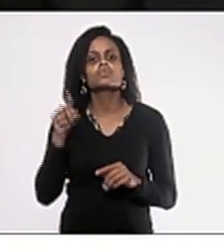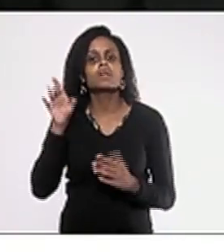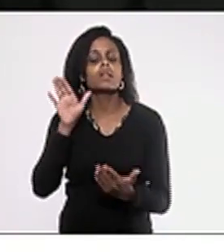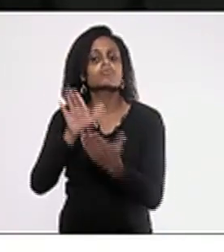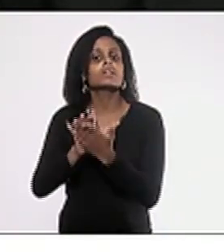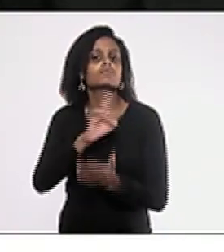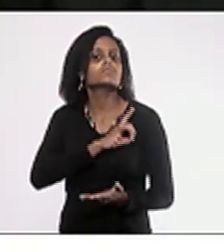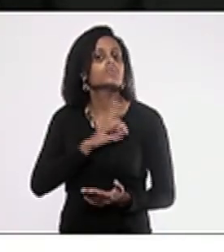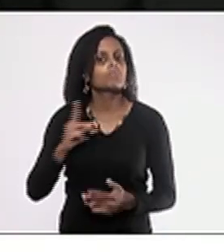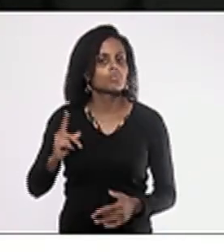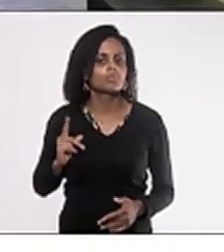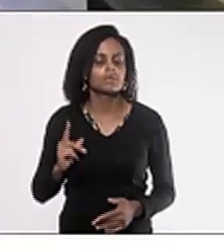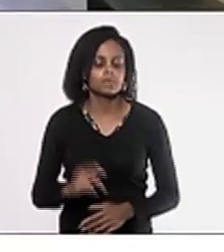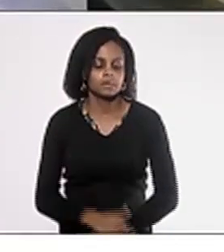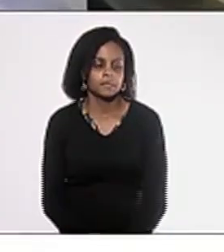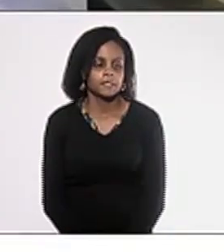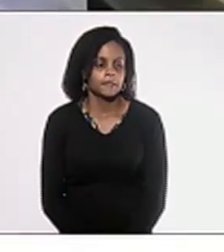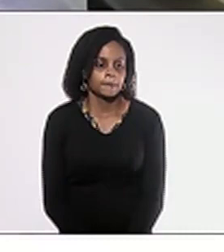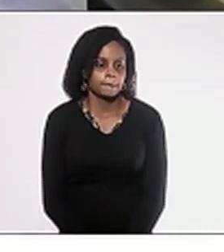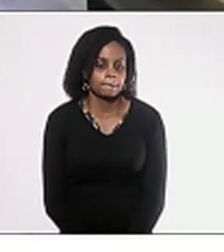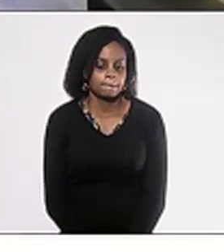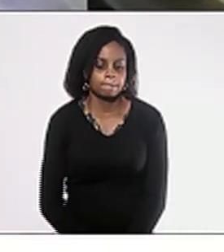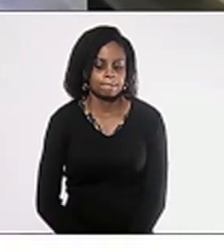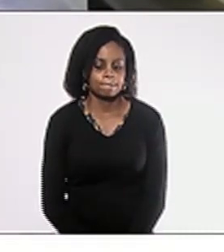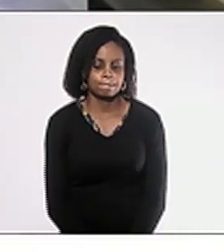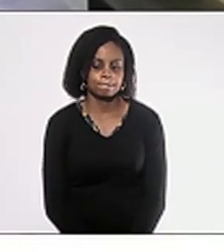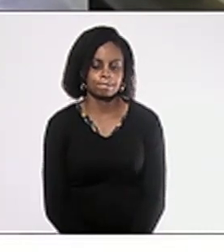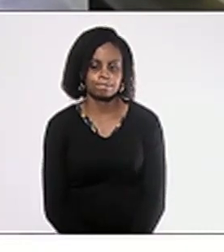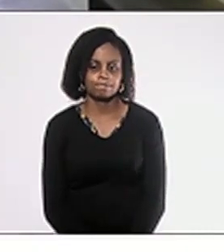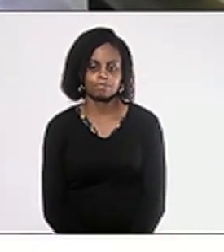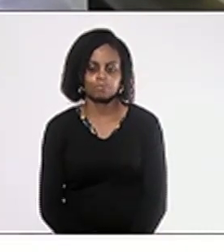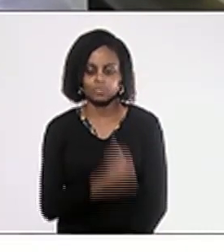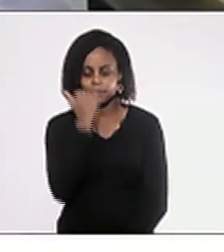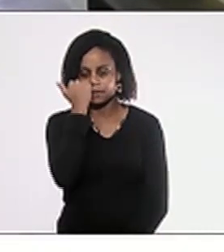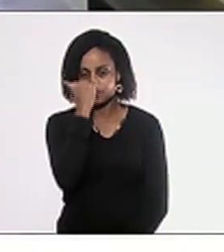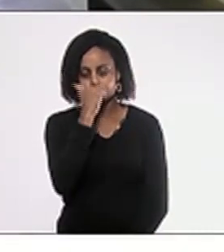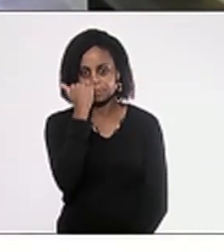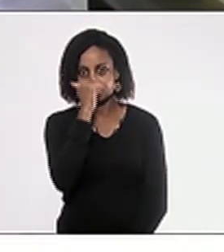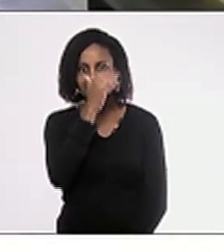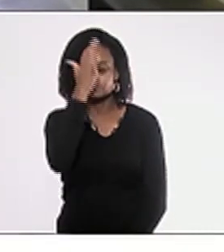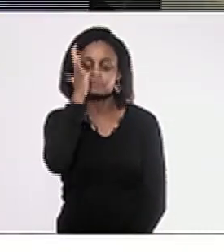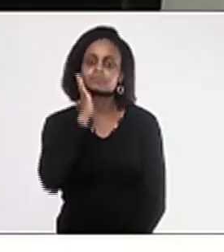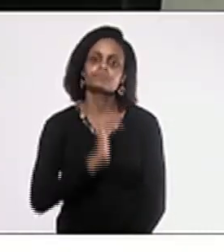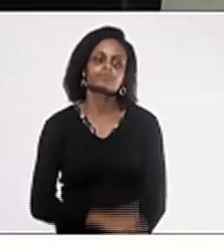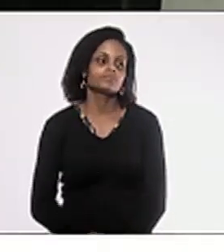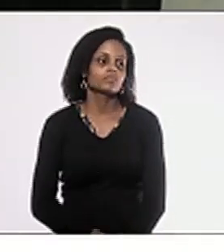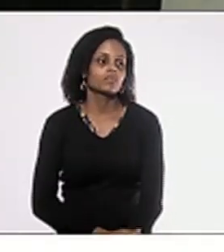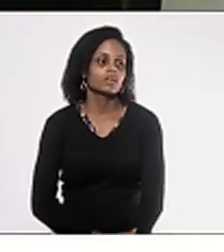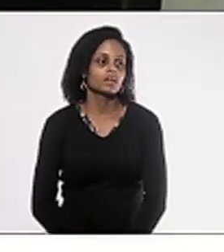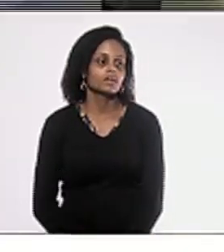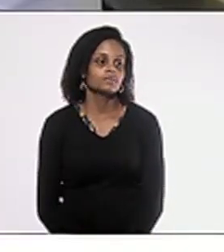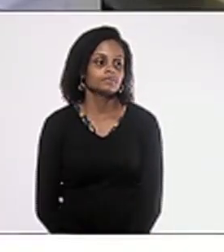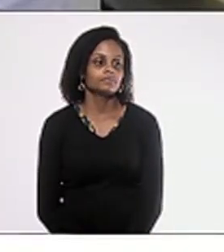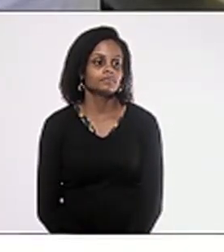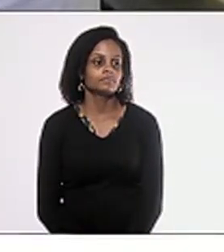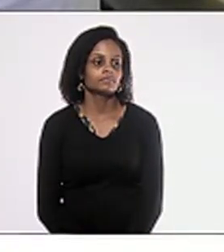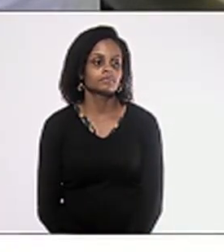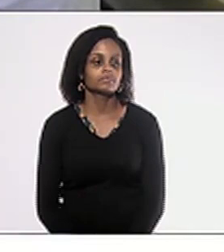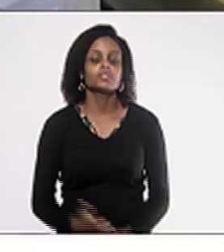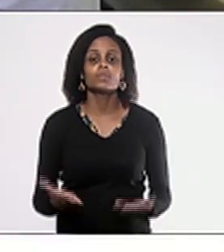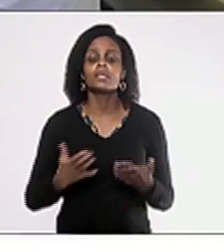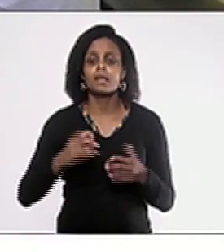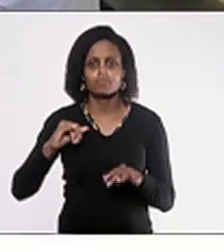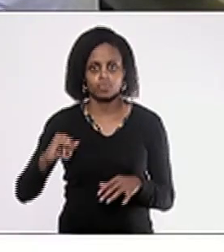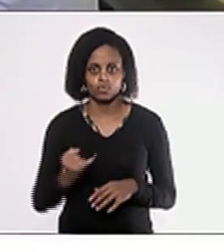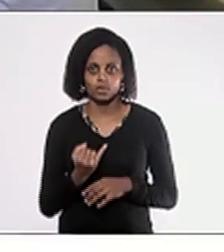Defensoria. Me permite, deputado, completar. Podemos só ouvir a SEDAI? Não, eu queria justamente aproveitar